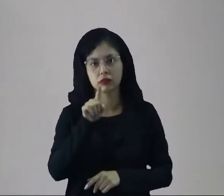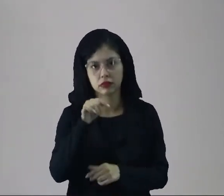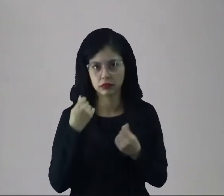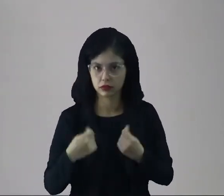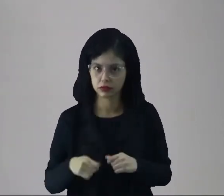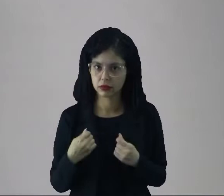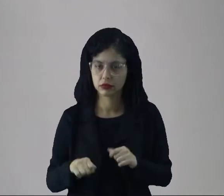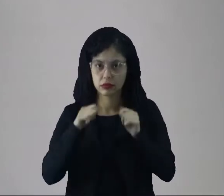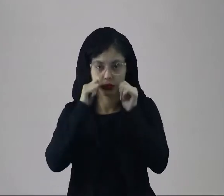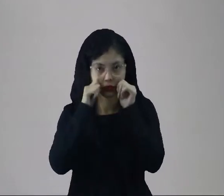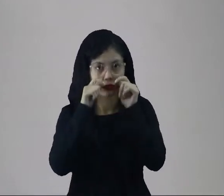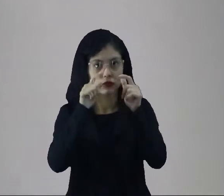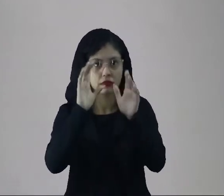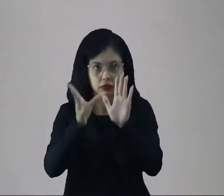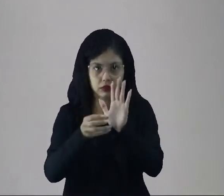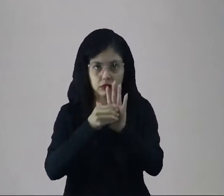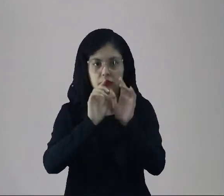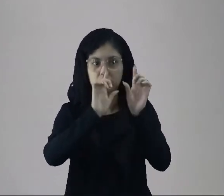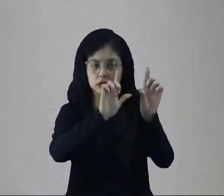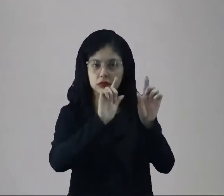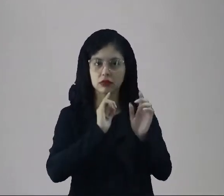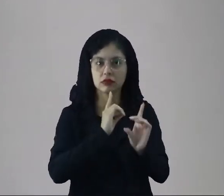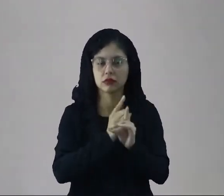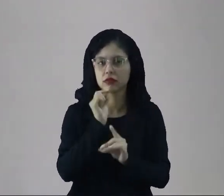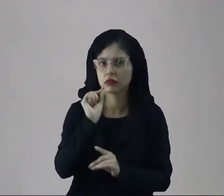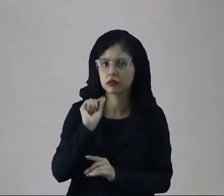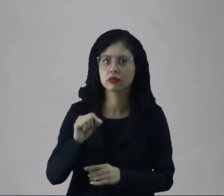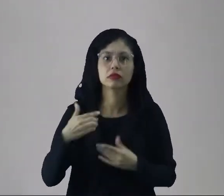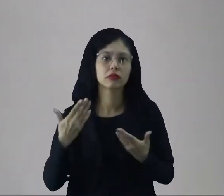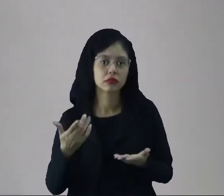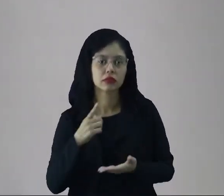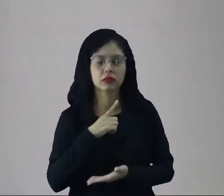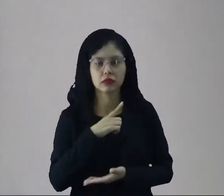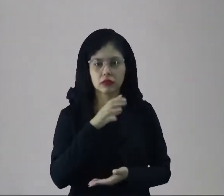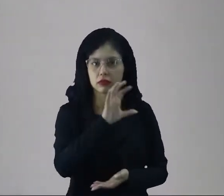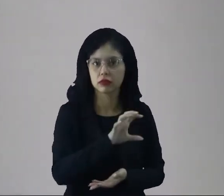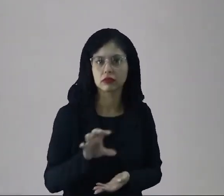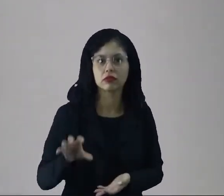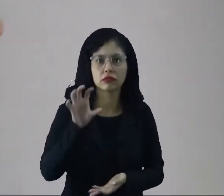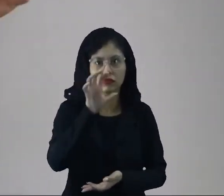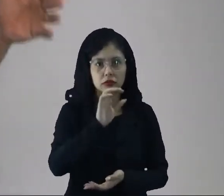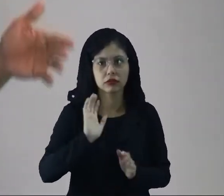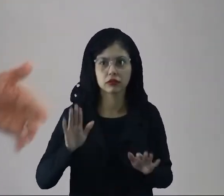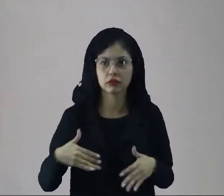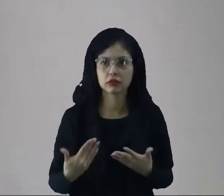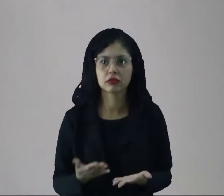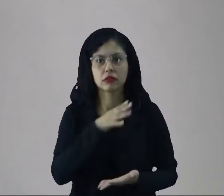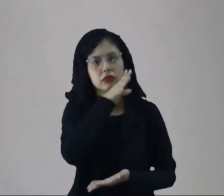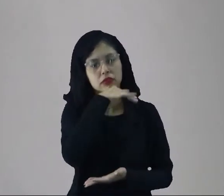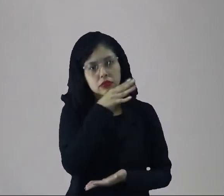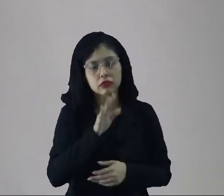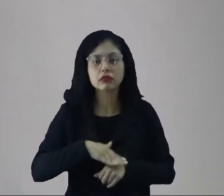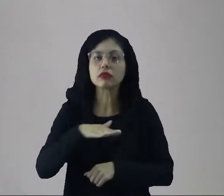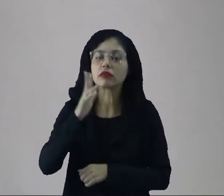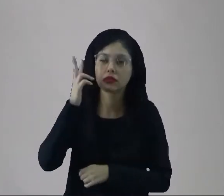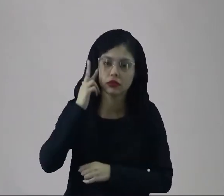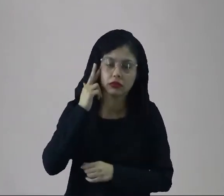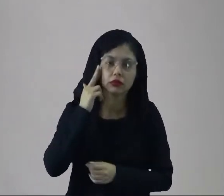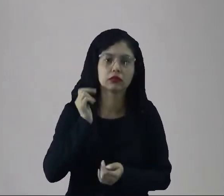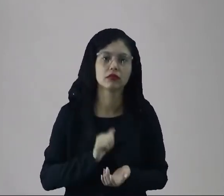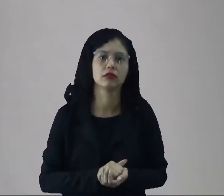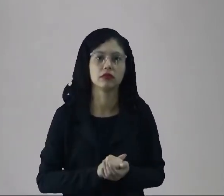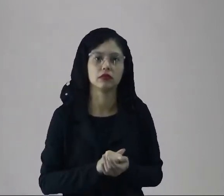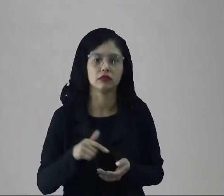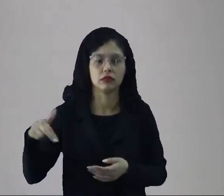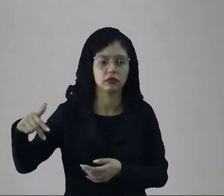vai precisar colocar uma placa identificando que tipo de risco tem aquela região, que tipo de animal é mais comum